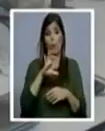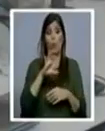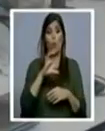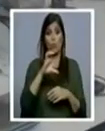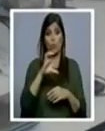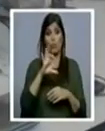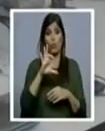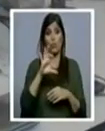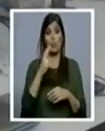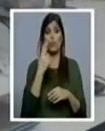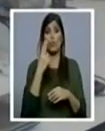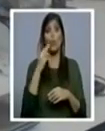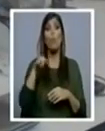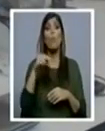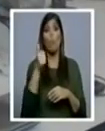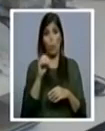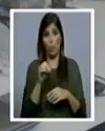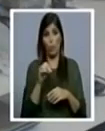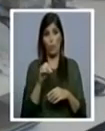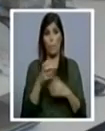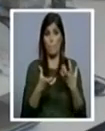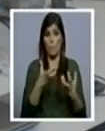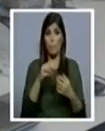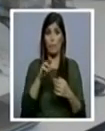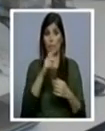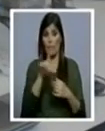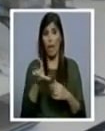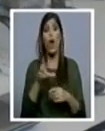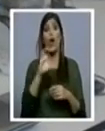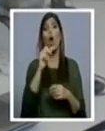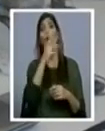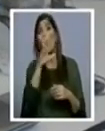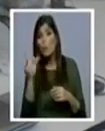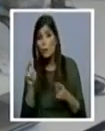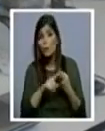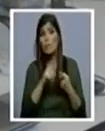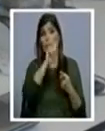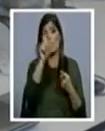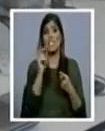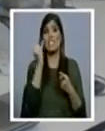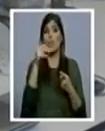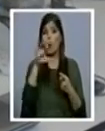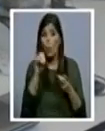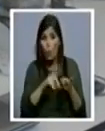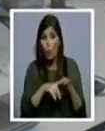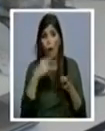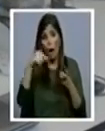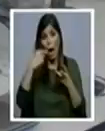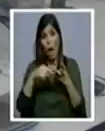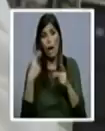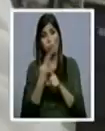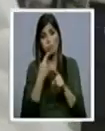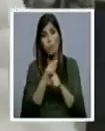chumbo são cationes metálicos, mas também estamos a caracterizar com cobre, com zinco, outros metais que existem